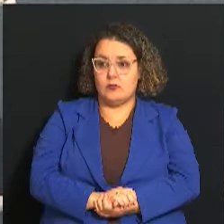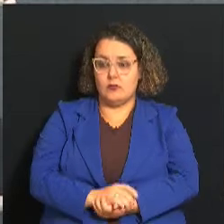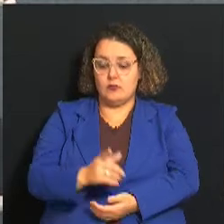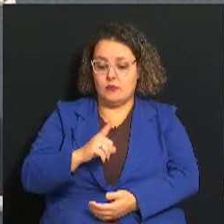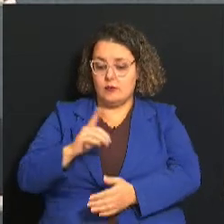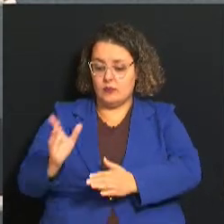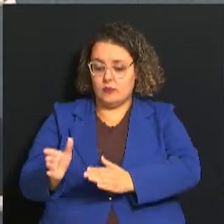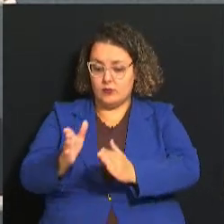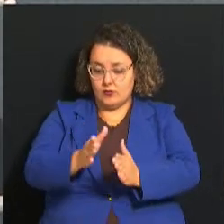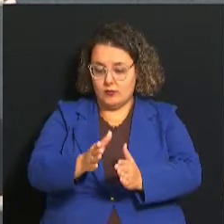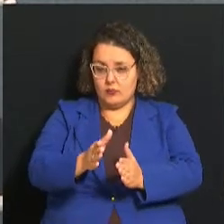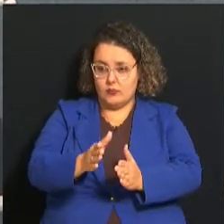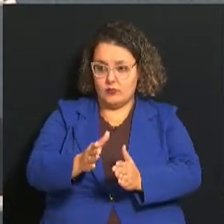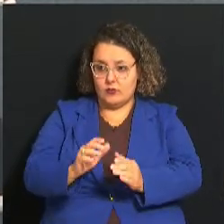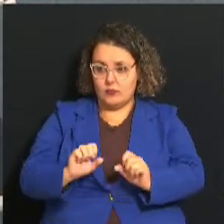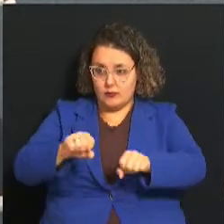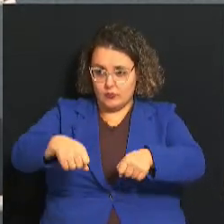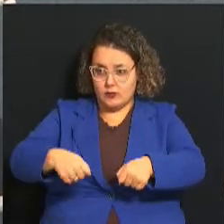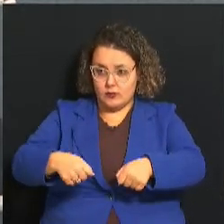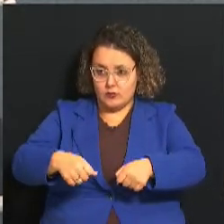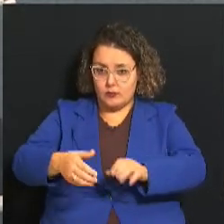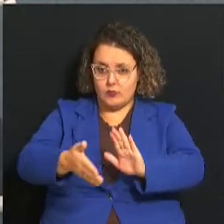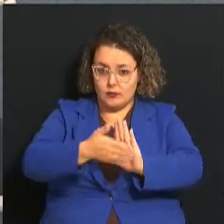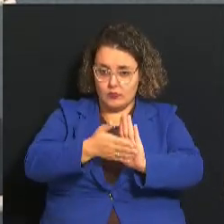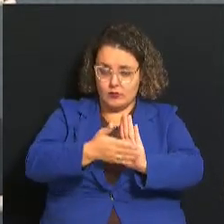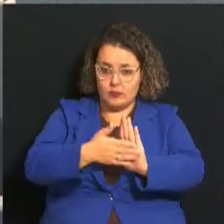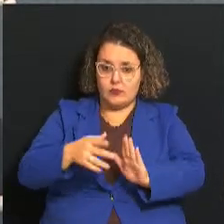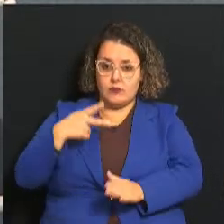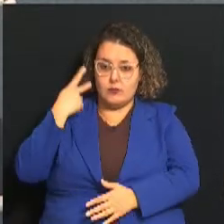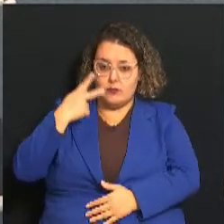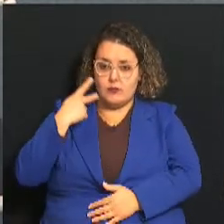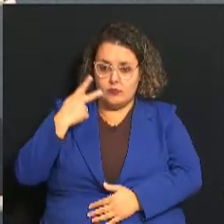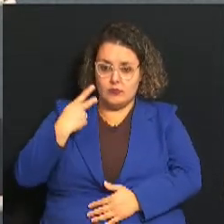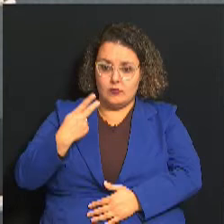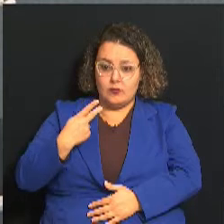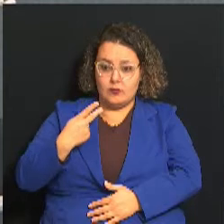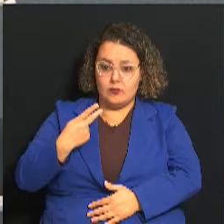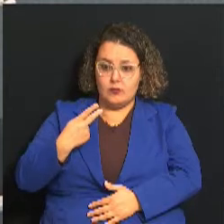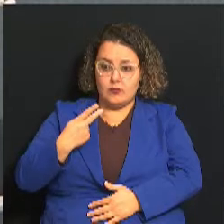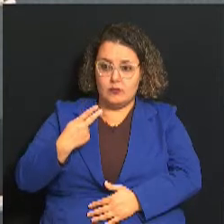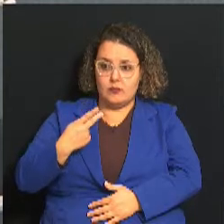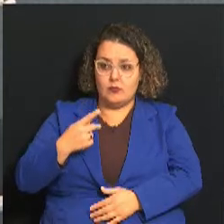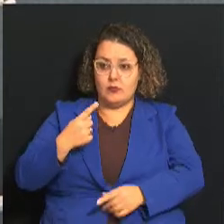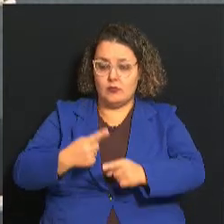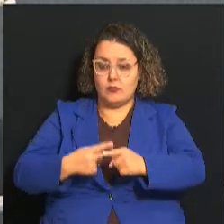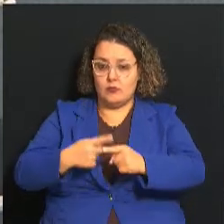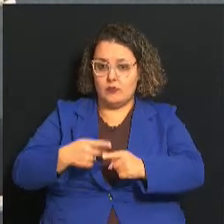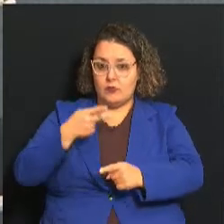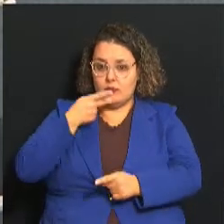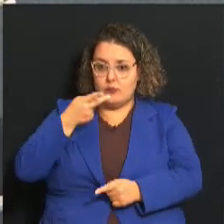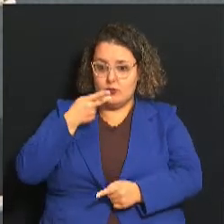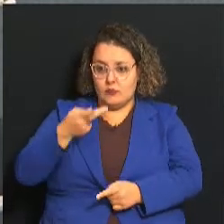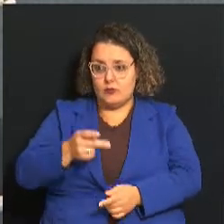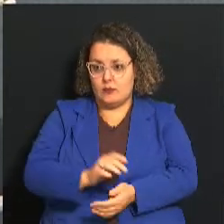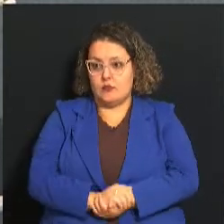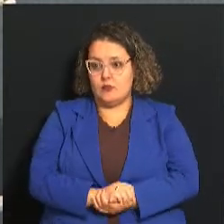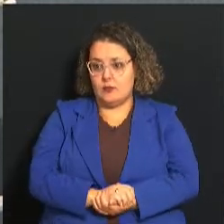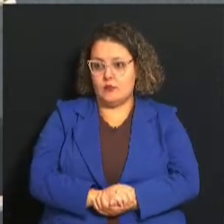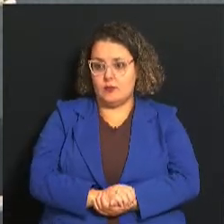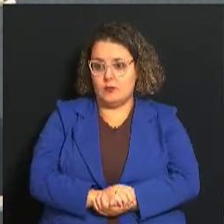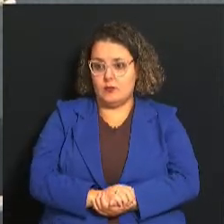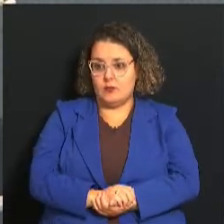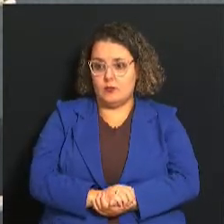direcionamento na defesa daquela proposta de política pública. Por que eu estou dizendo isso? Porque eu